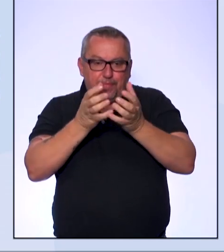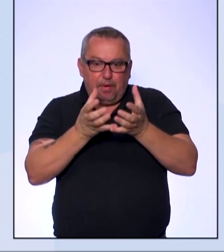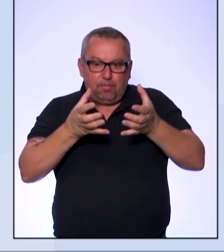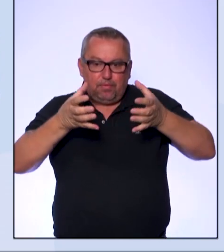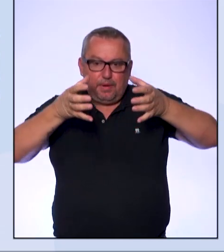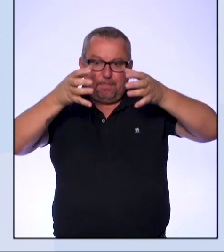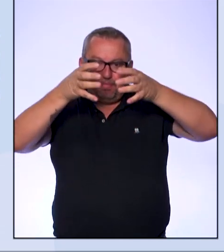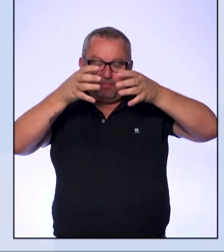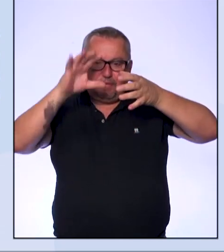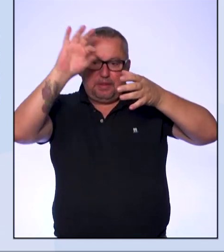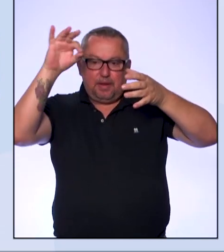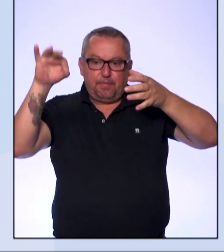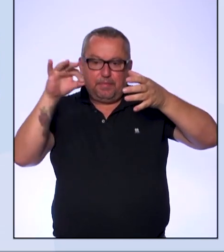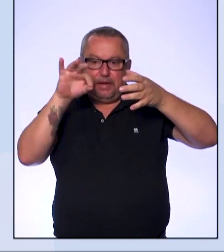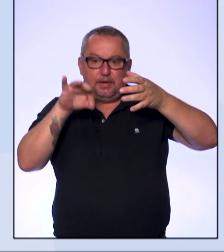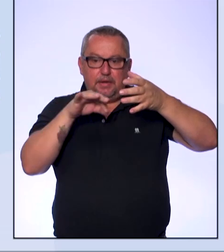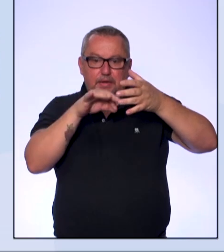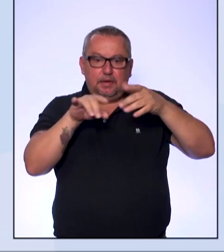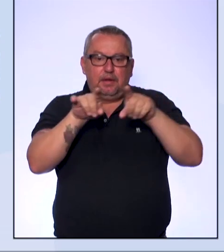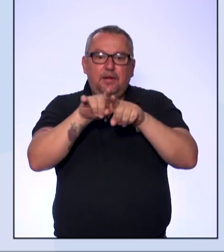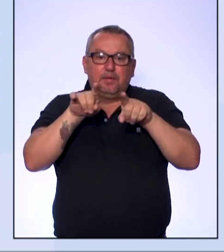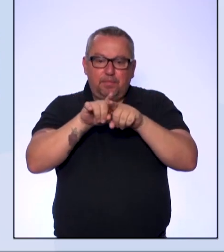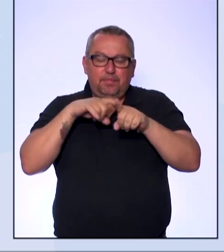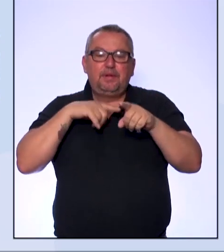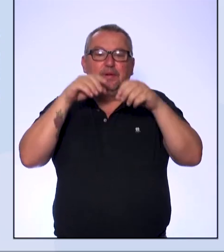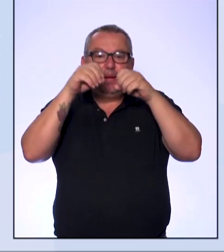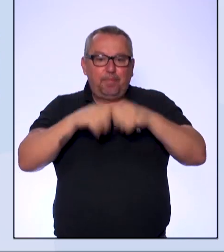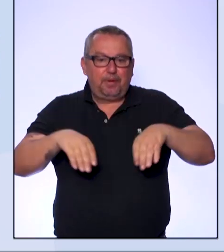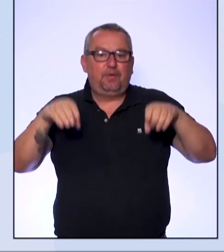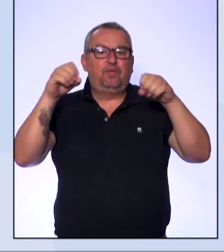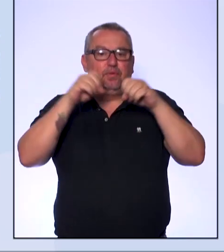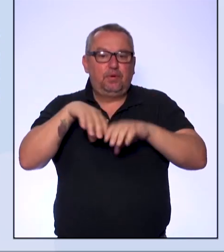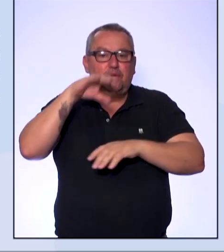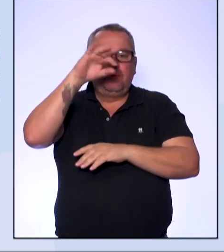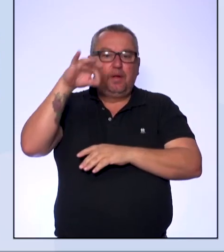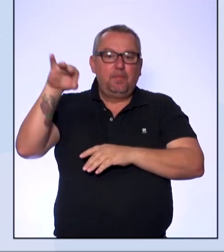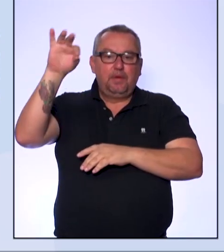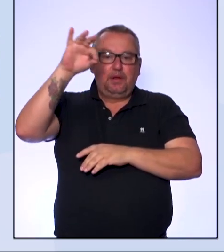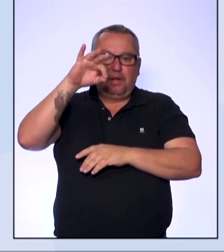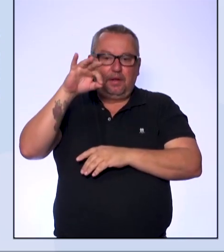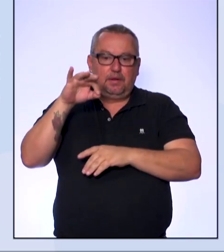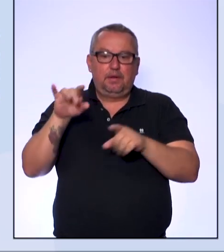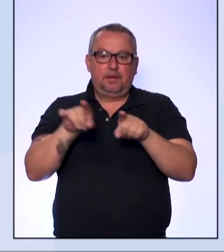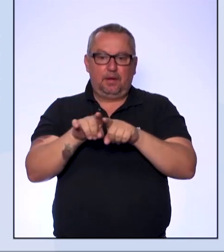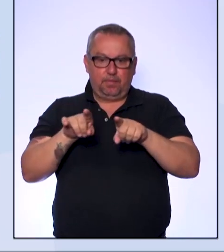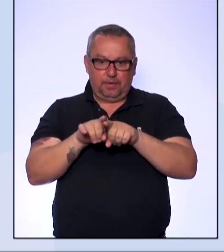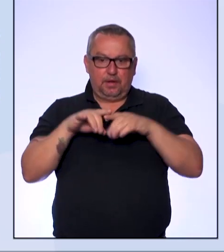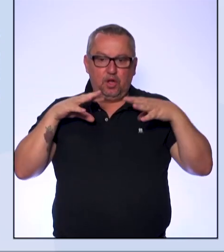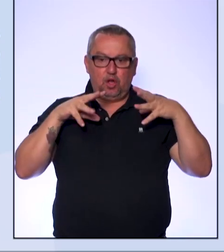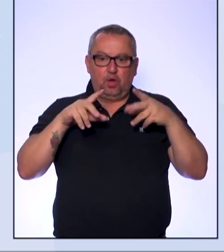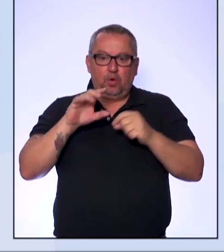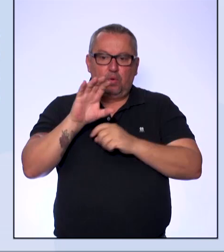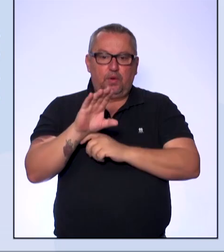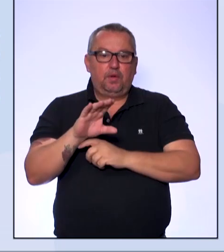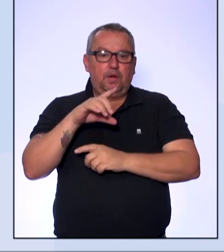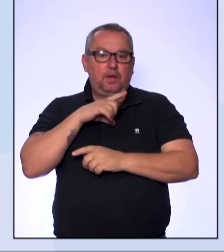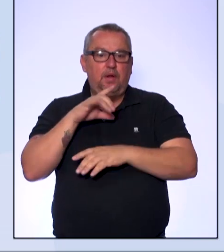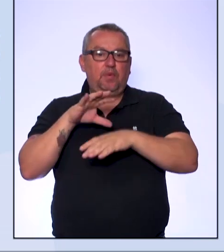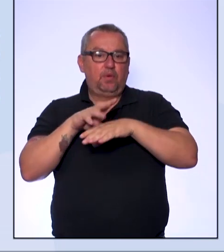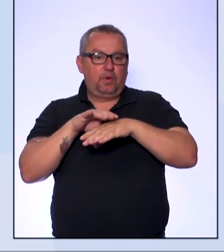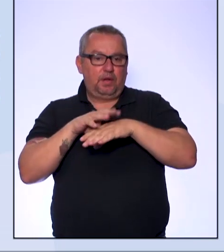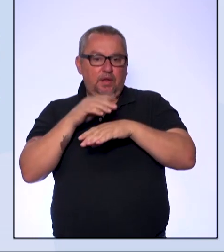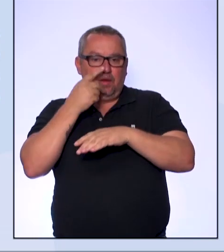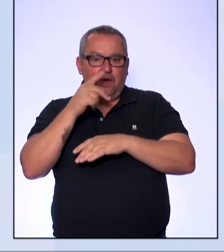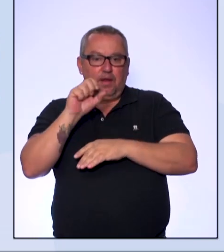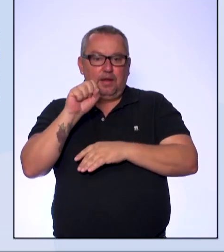das colmeias também são fatores prejudiciais às abelhas. Não bastasse tudo isso, há uma